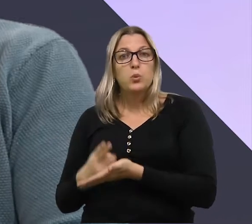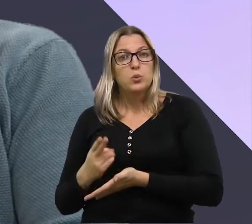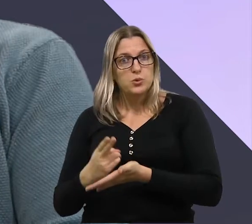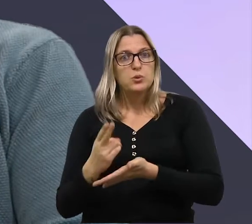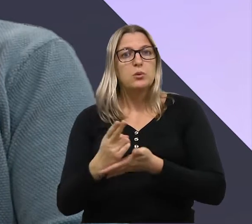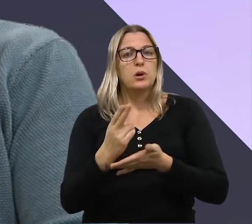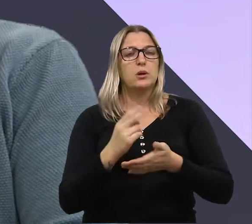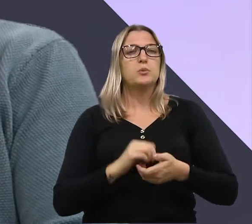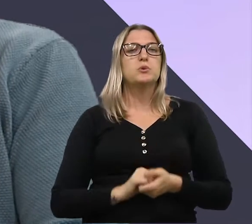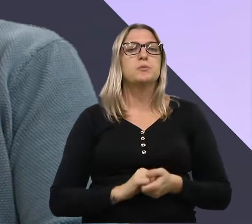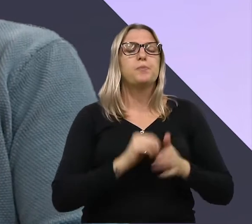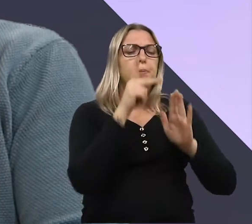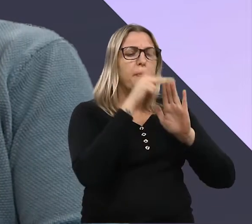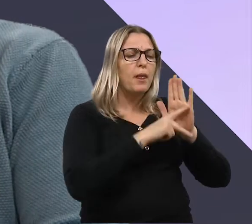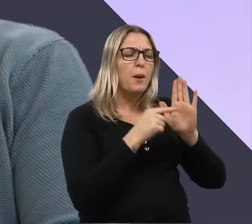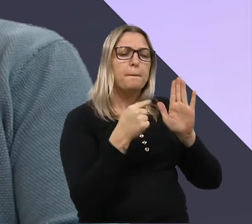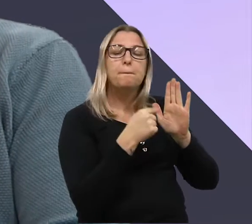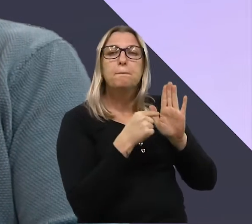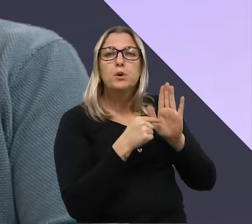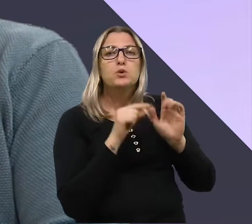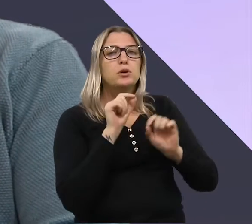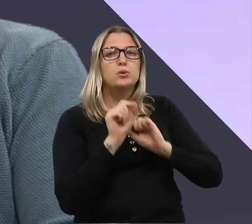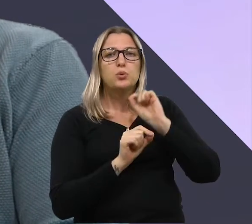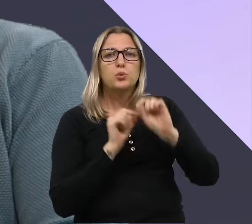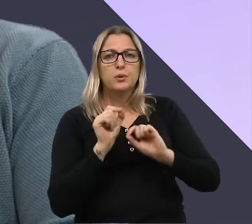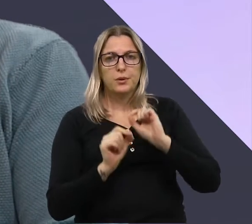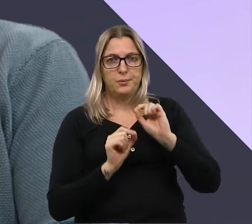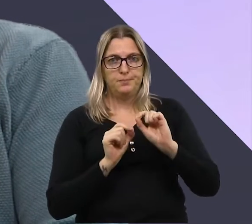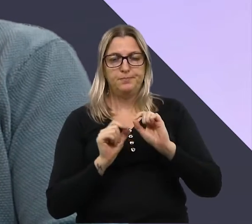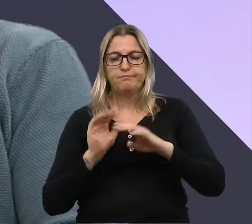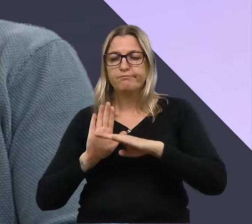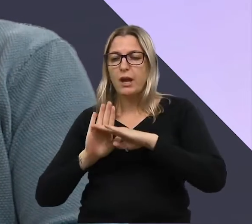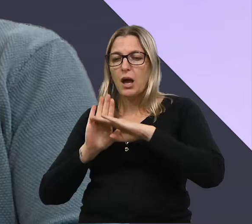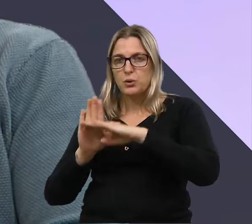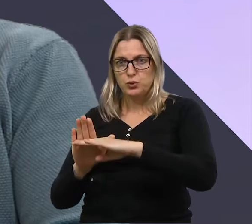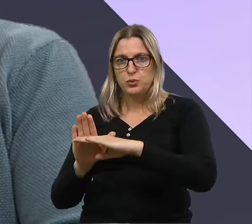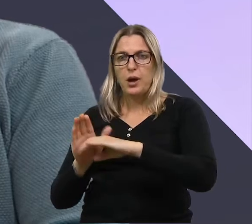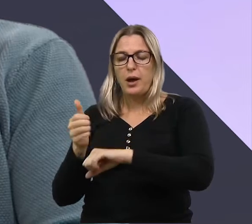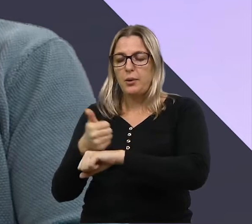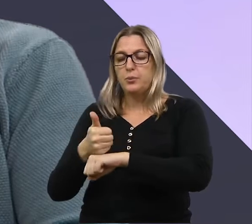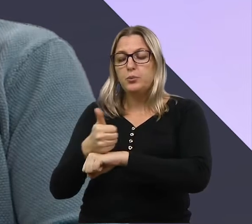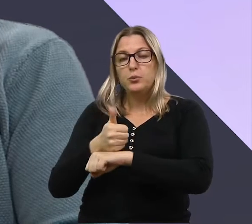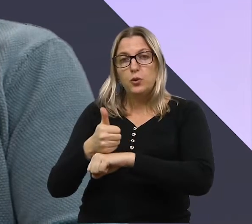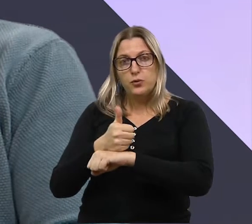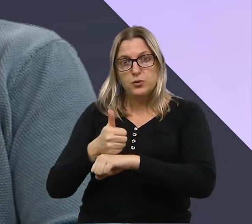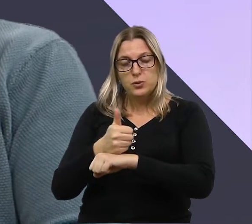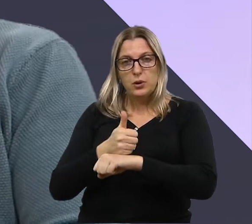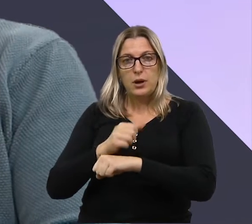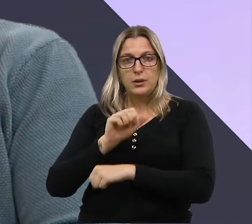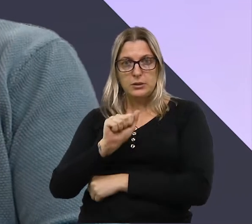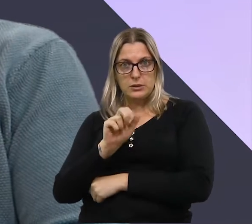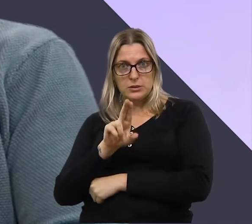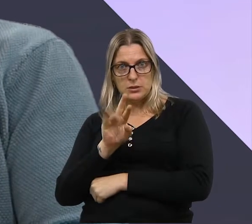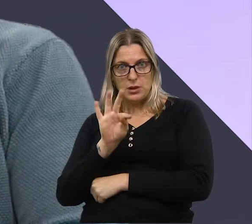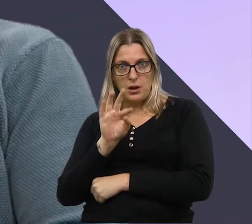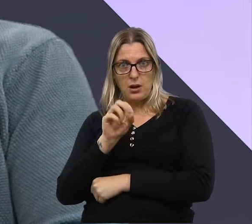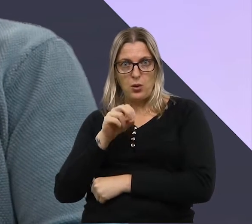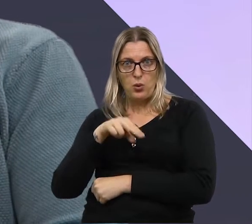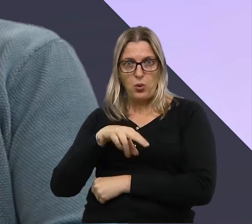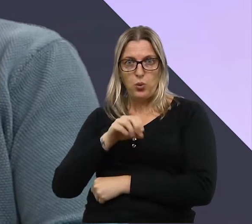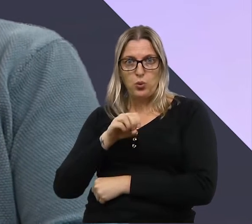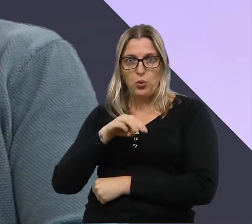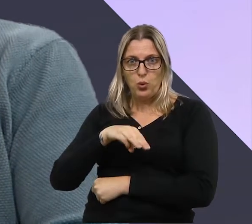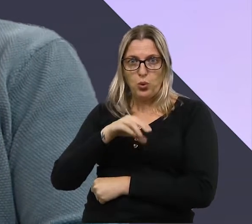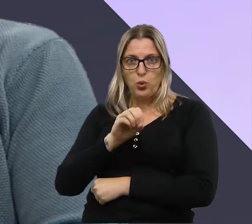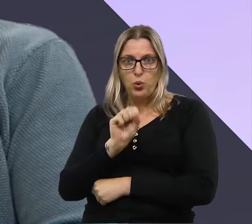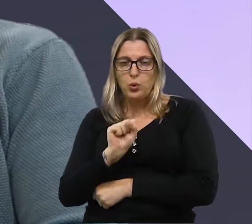Piotto o projeto Hoje ele consiste em trabalhar com as profissionais autônomos do município com os meios